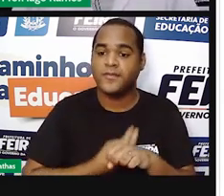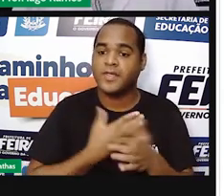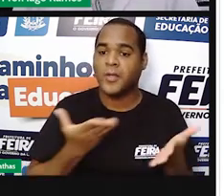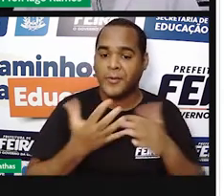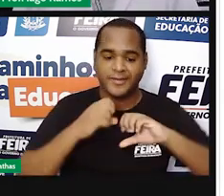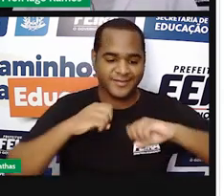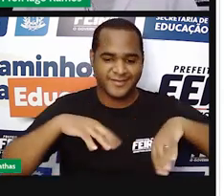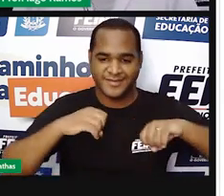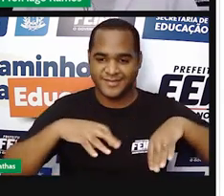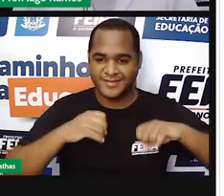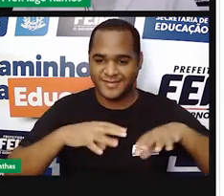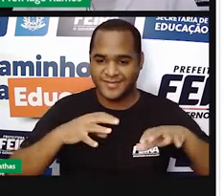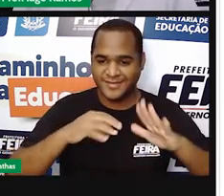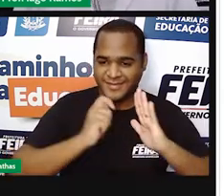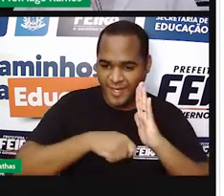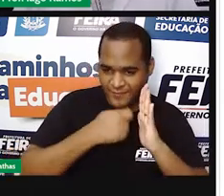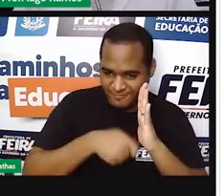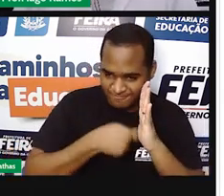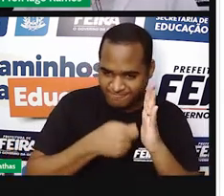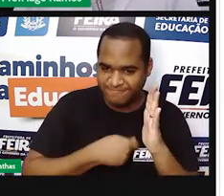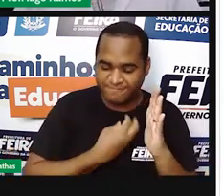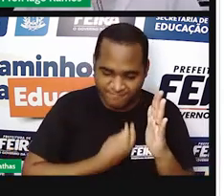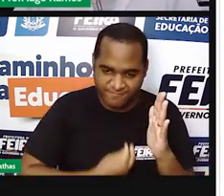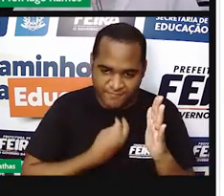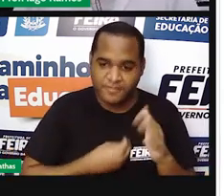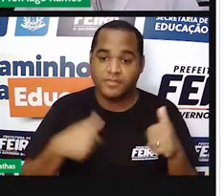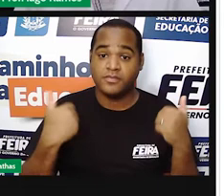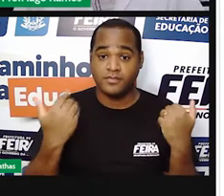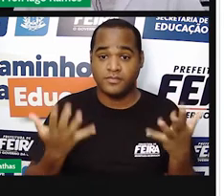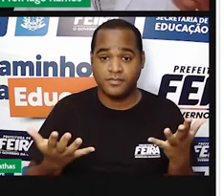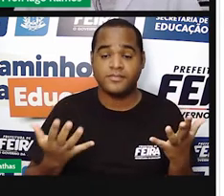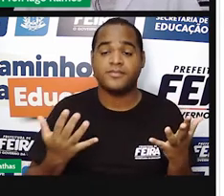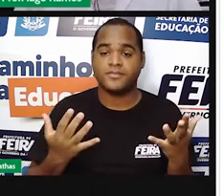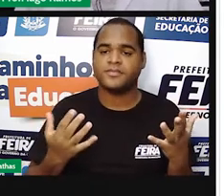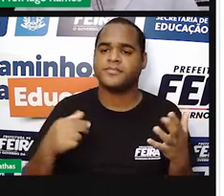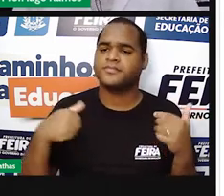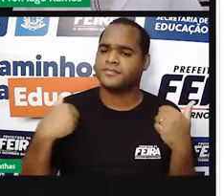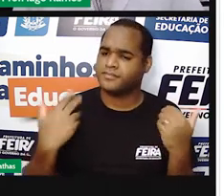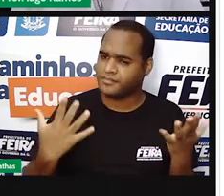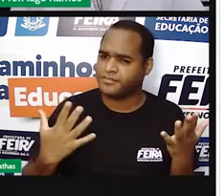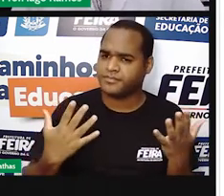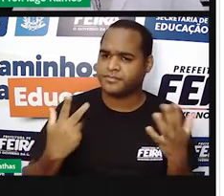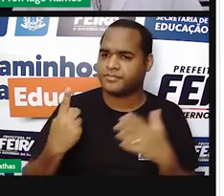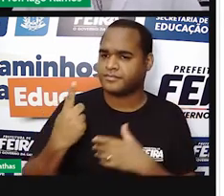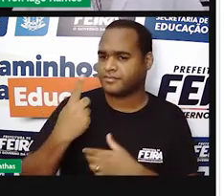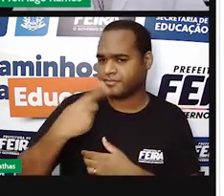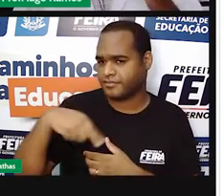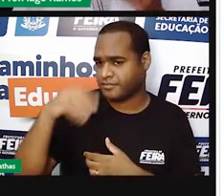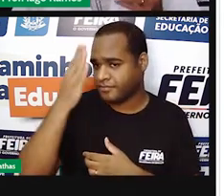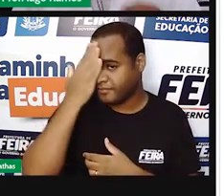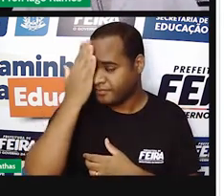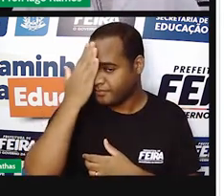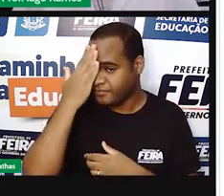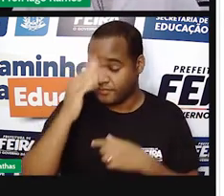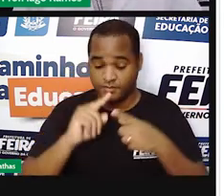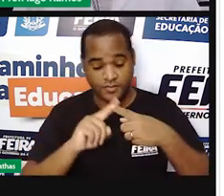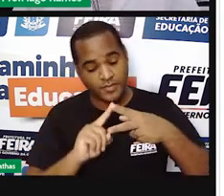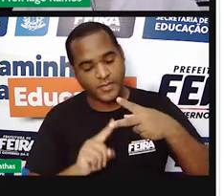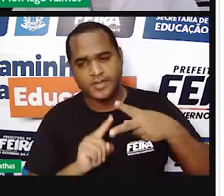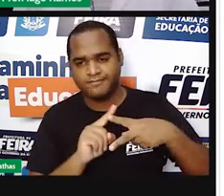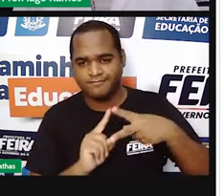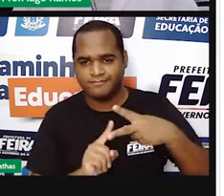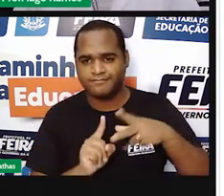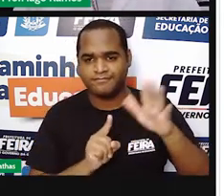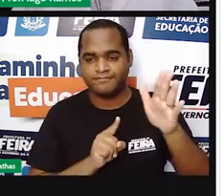essa aula Está Sendo Gravada Tá bom então então é a duas perguntas